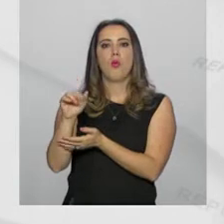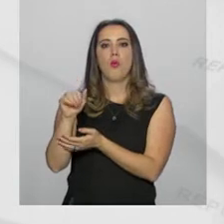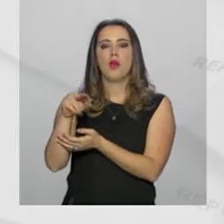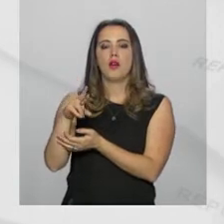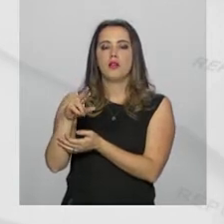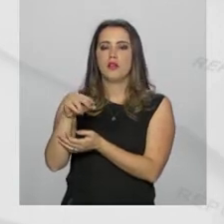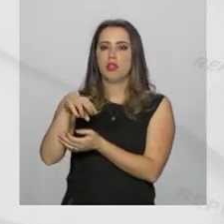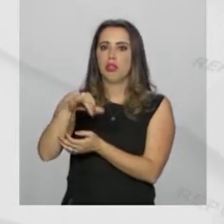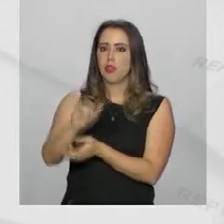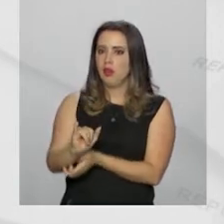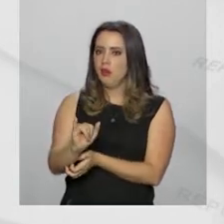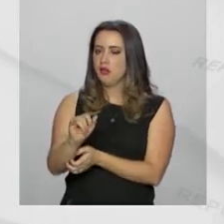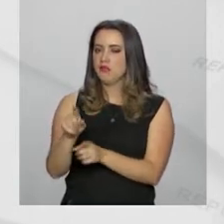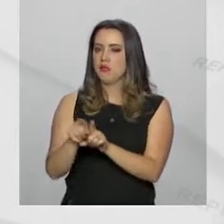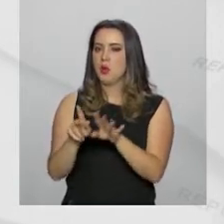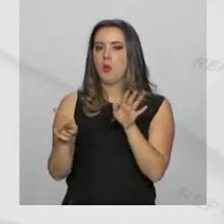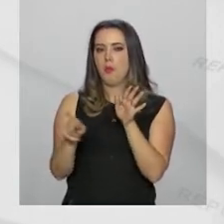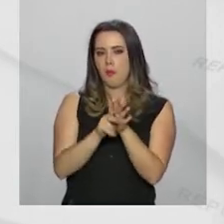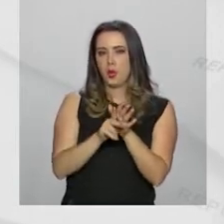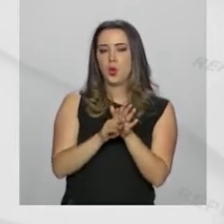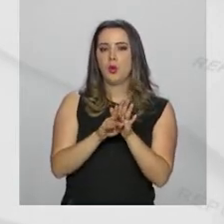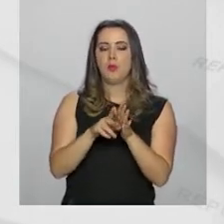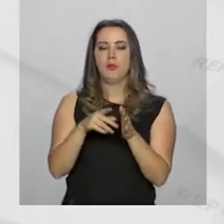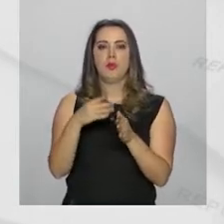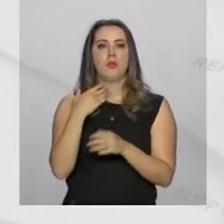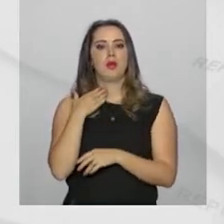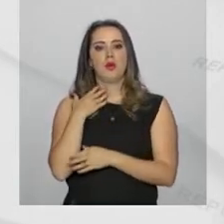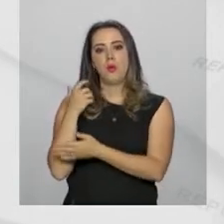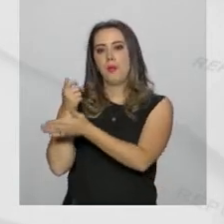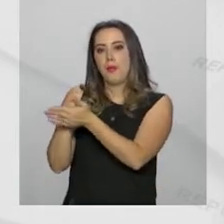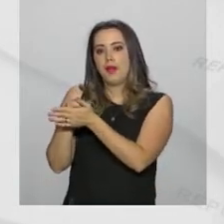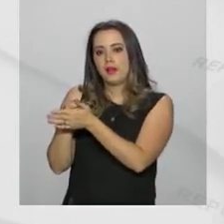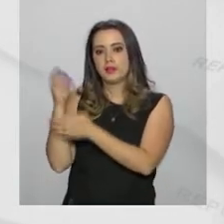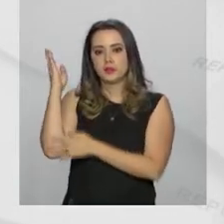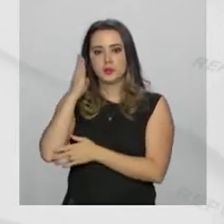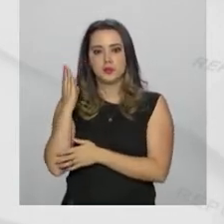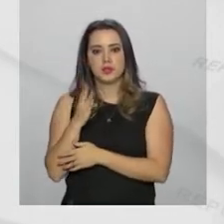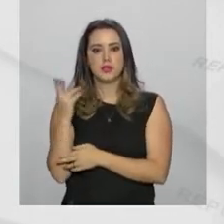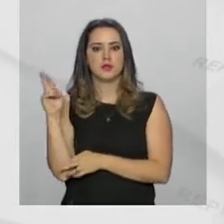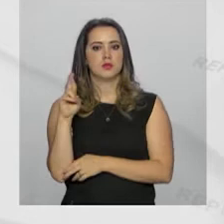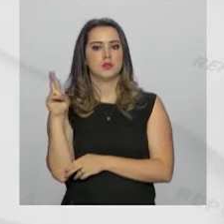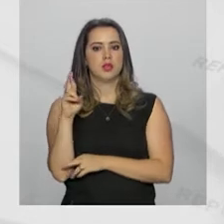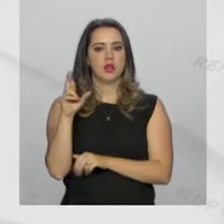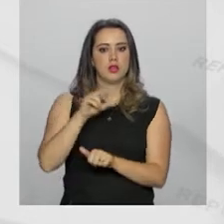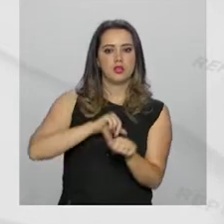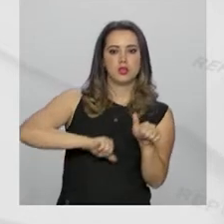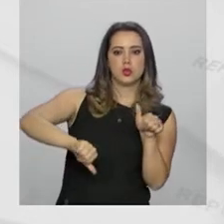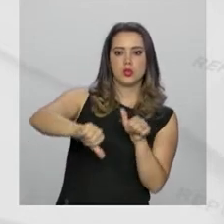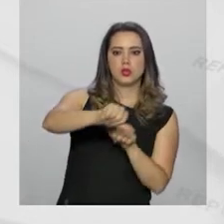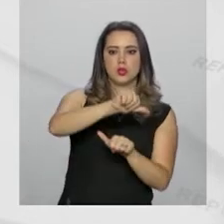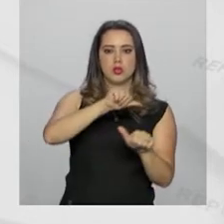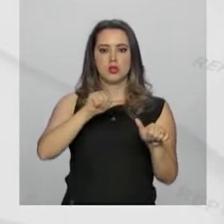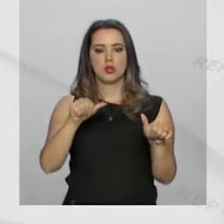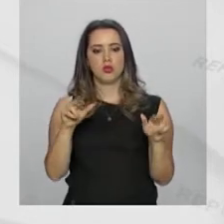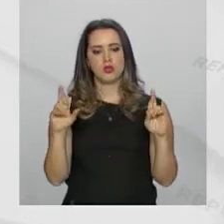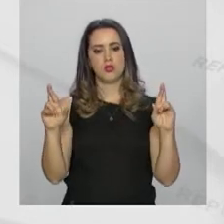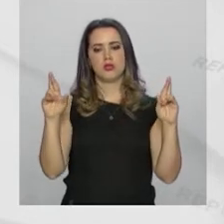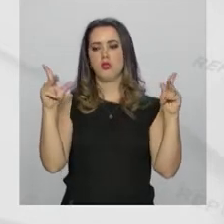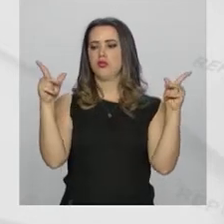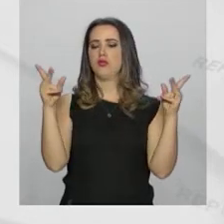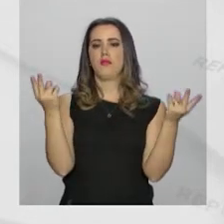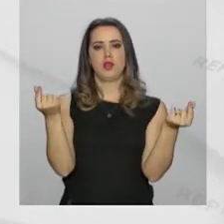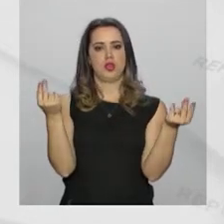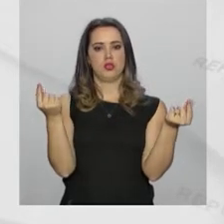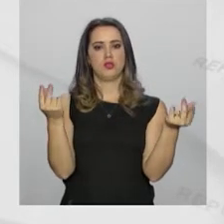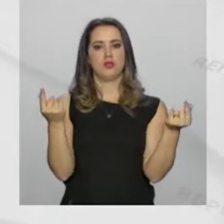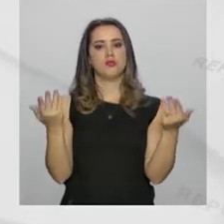local. O próprio banco faz a conversão e paga para o brasileiro em reais. E isso vale também para brasileiros que compram produtos